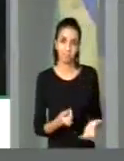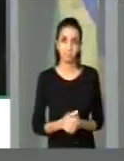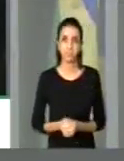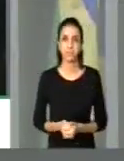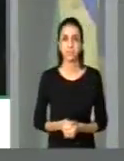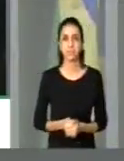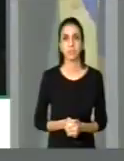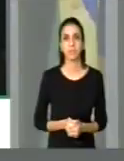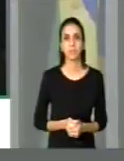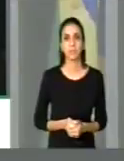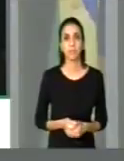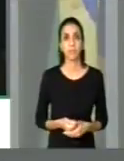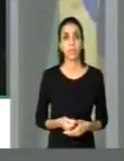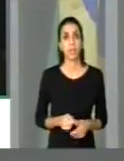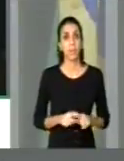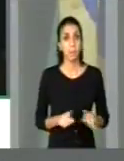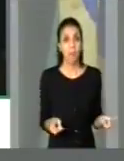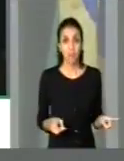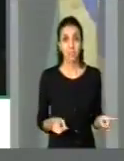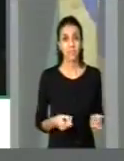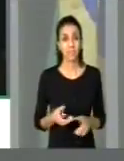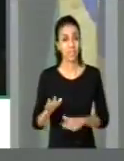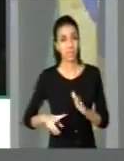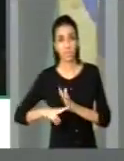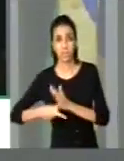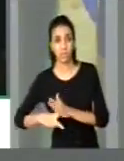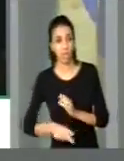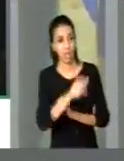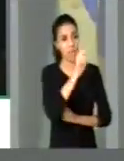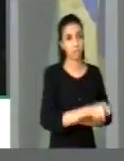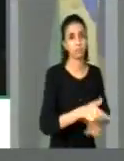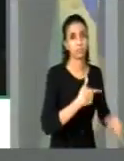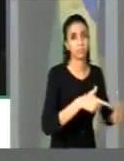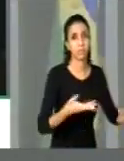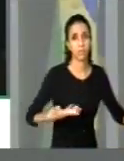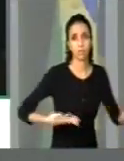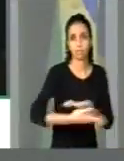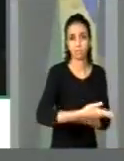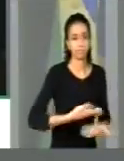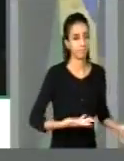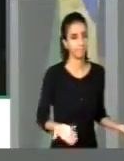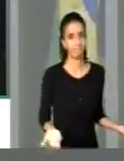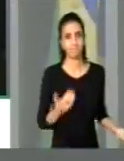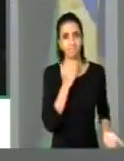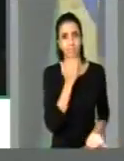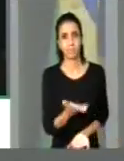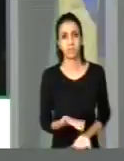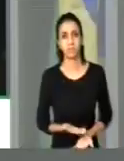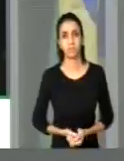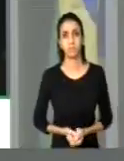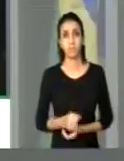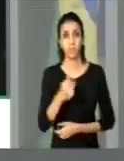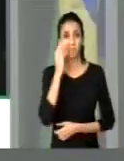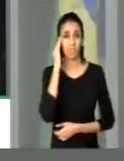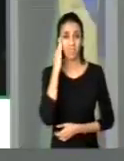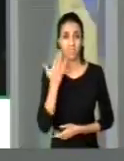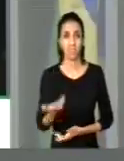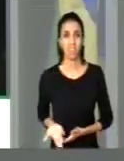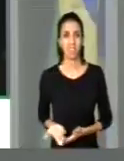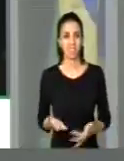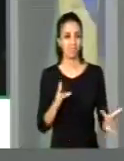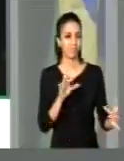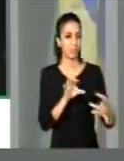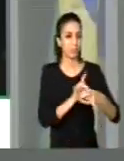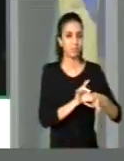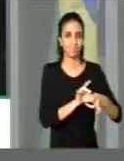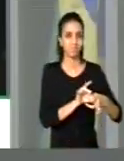e os trabalhadores é imensa. Para termos uma ideia desta grande desconexão, o Brasil